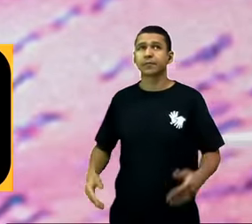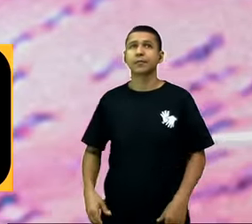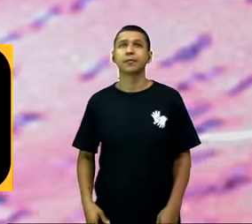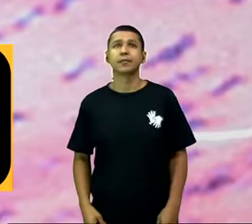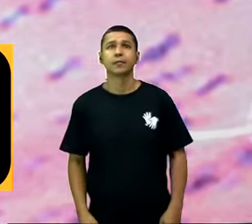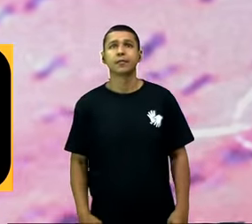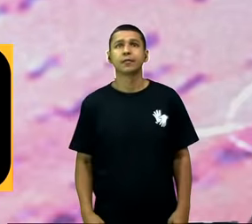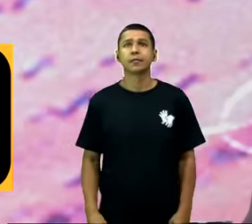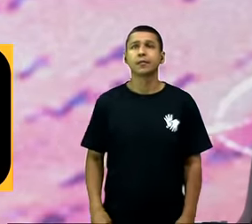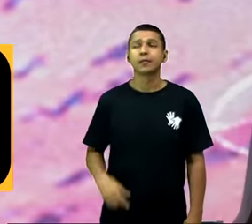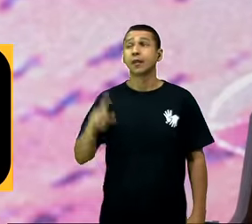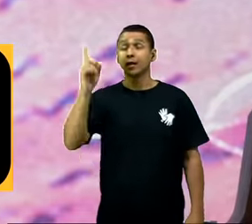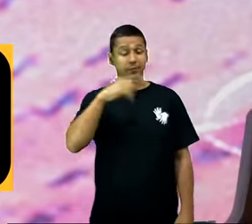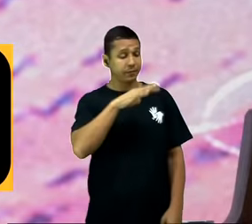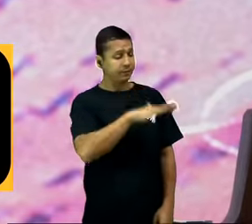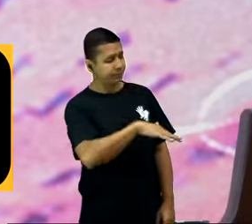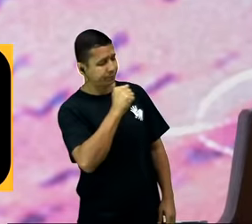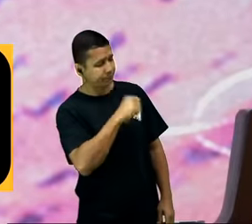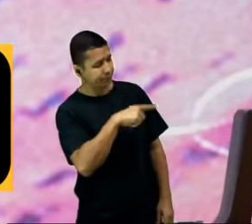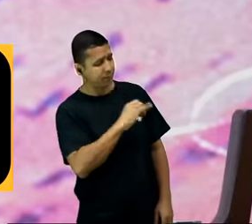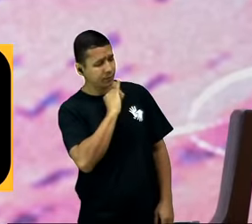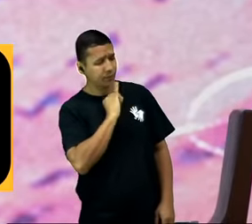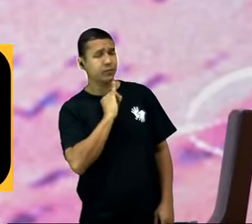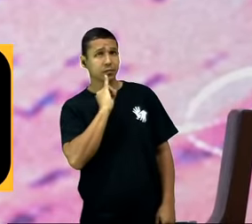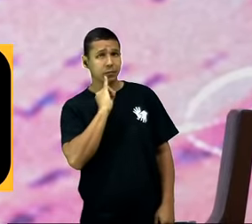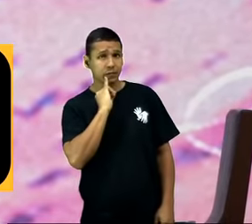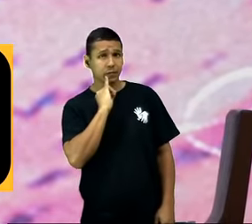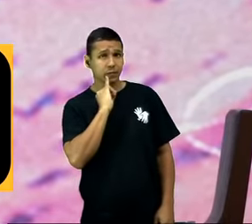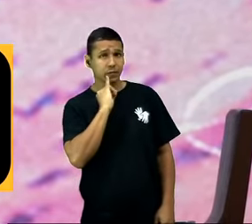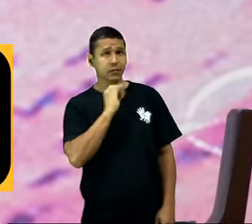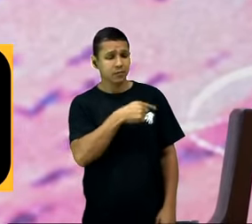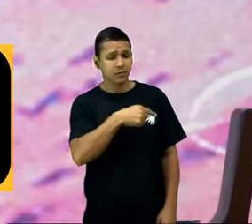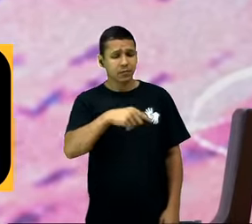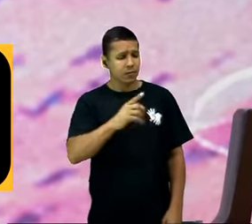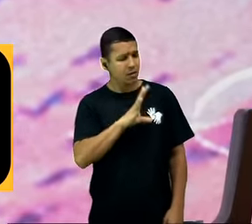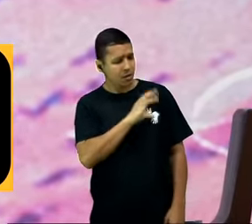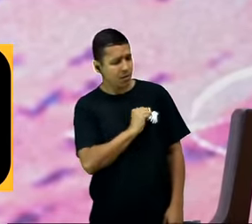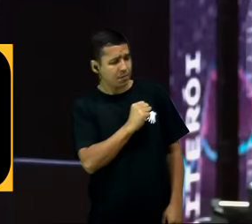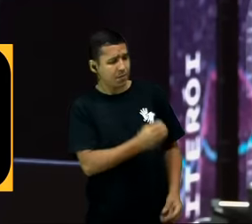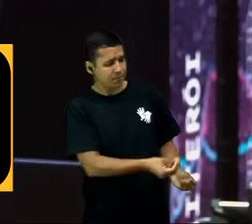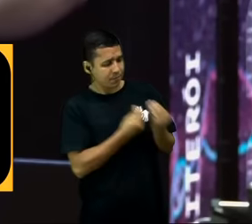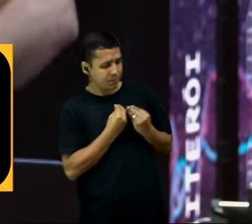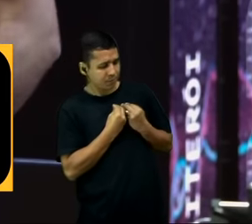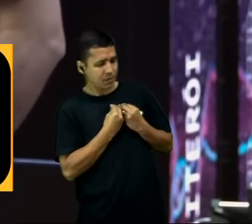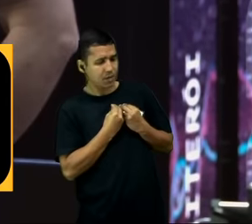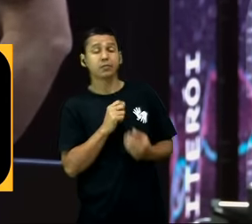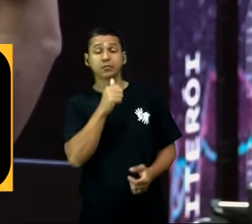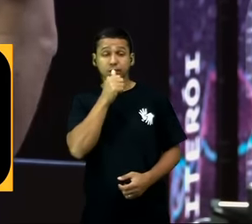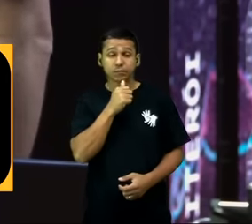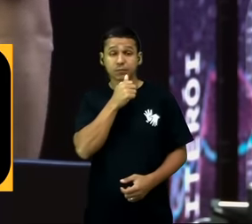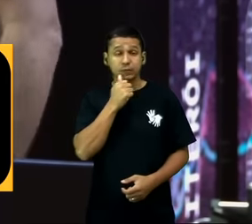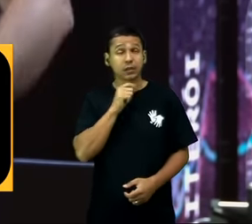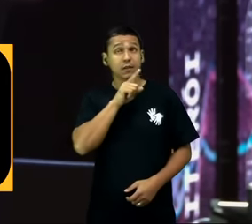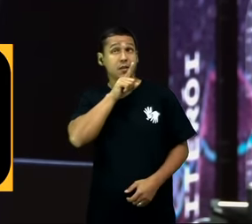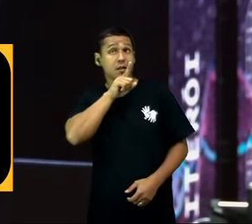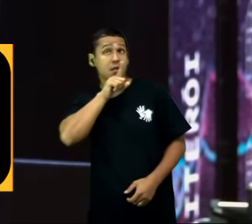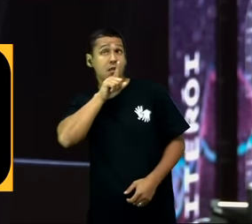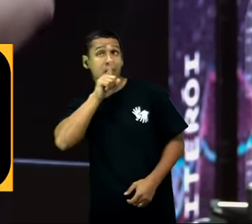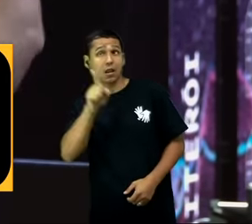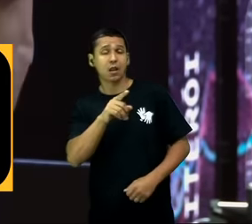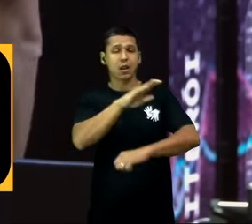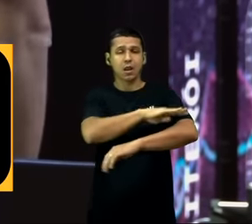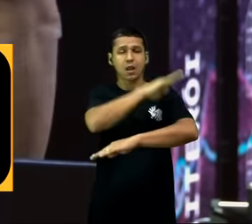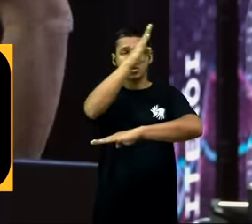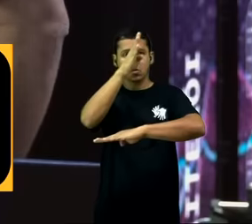Deus fala assim: Abraão, pega o menino, seu filho, seu único filho, quem você ama, e me dá. Sacrifica ele como holocausto lá no Moriá, no monte que eu